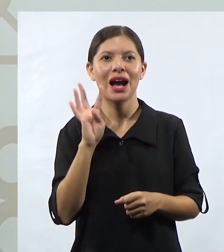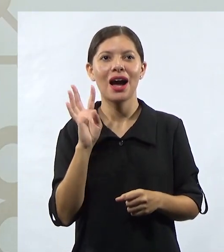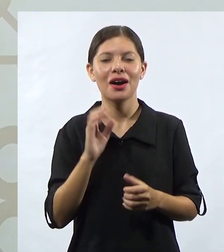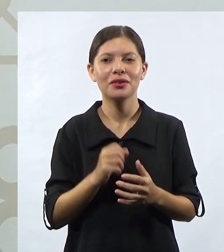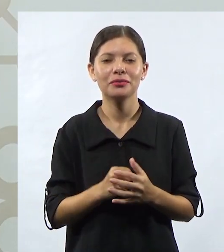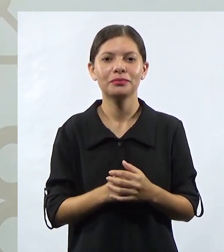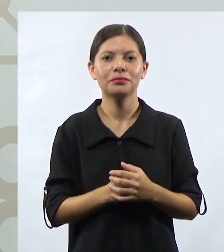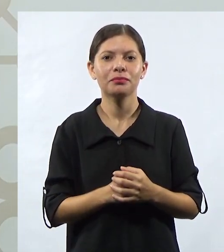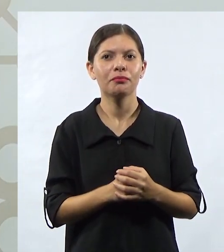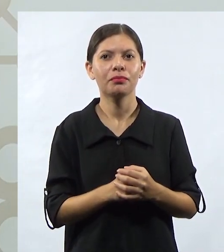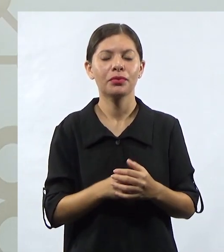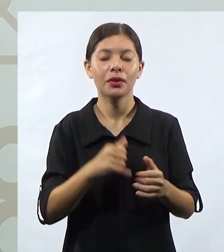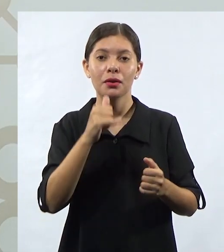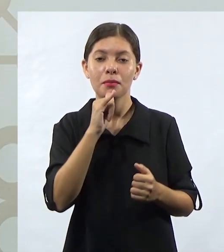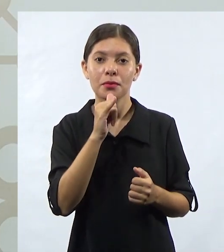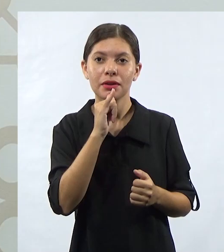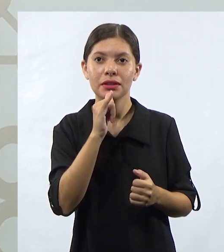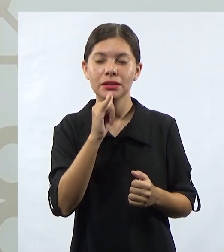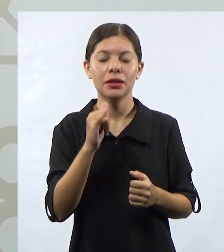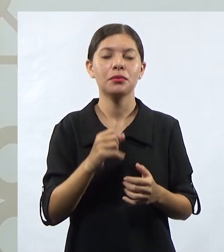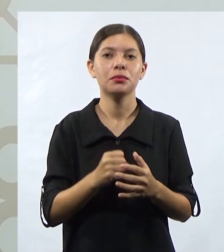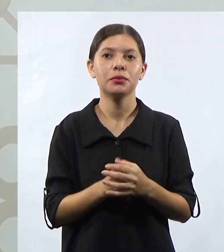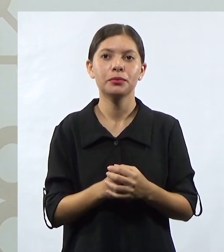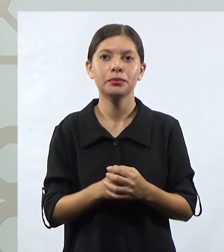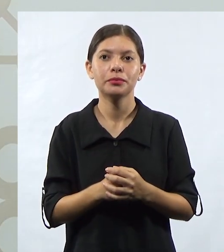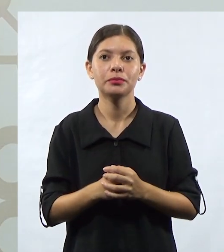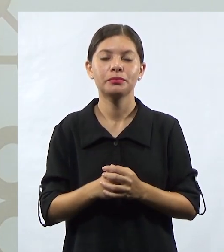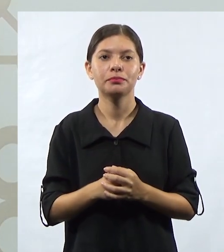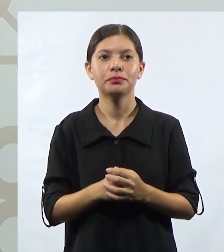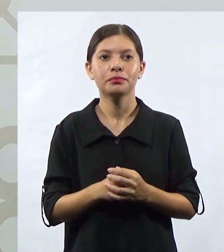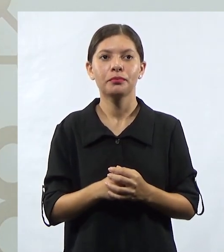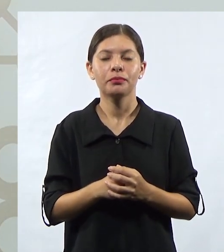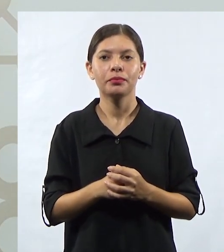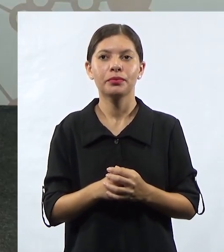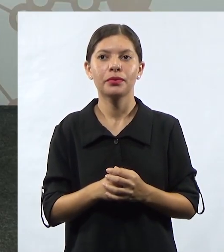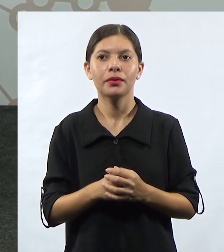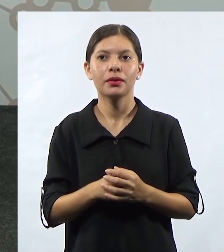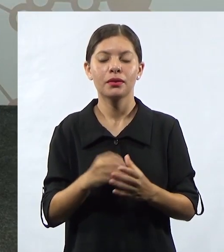posso colocar, por exemplo, a infraestrutura como